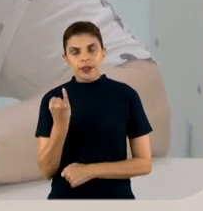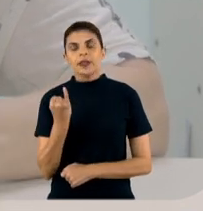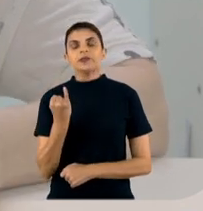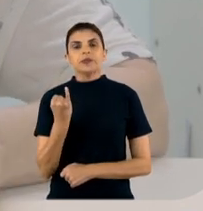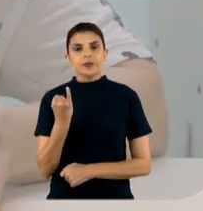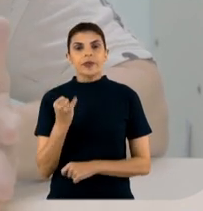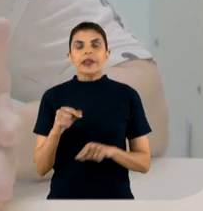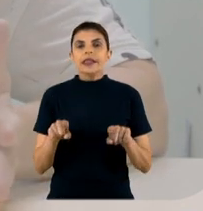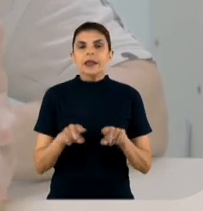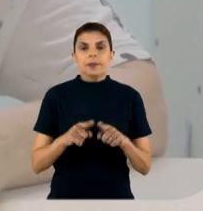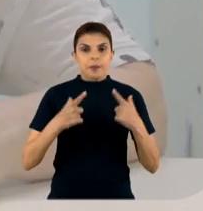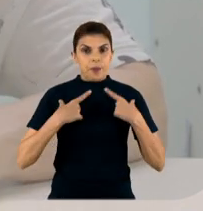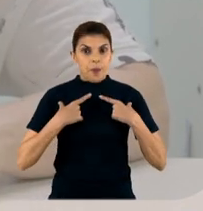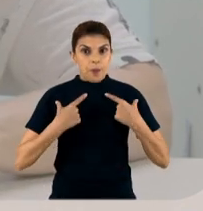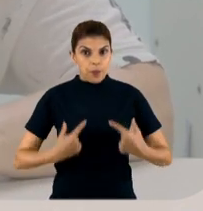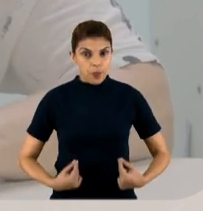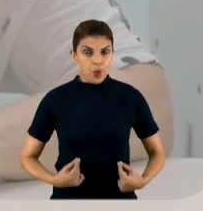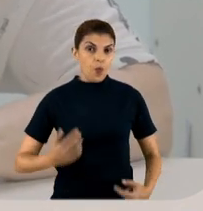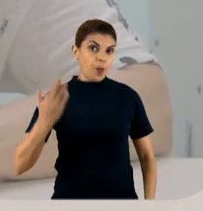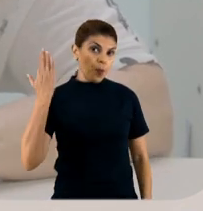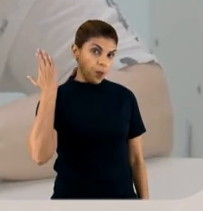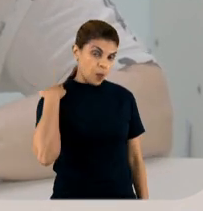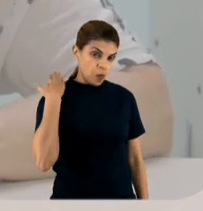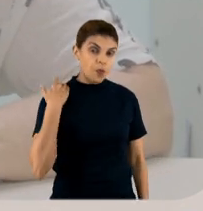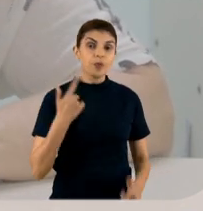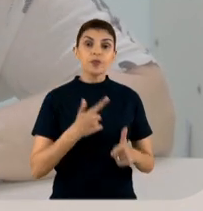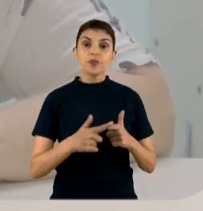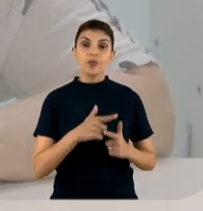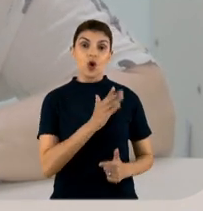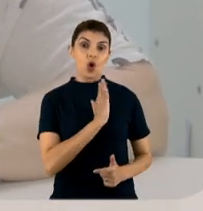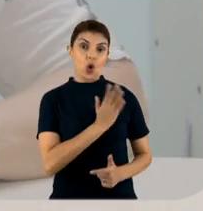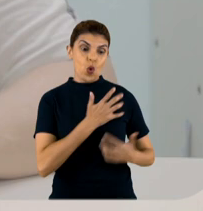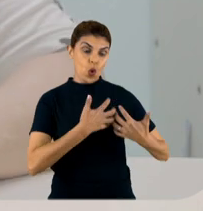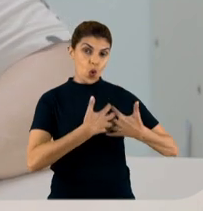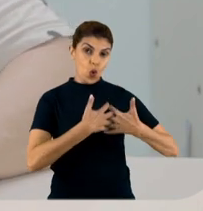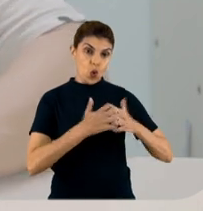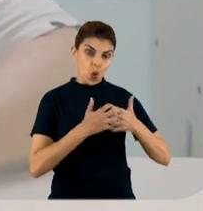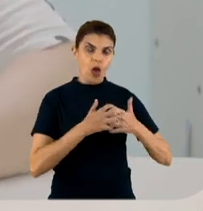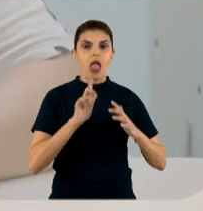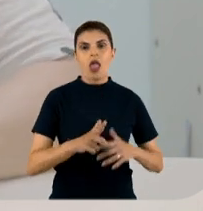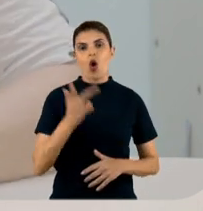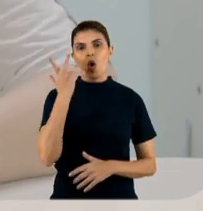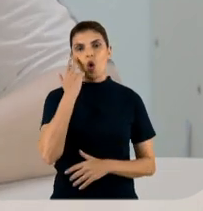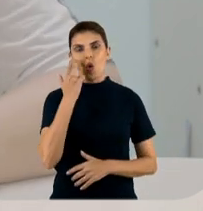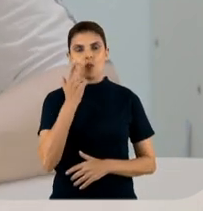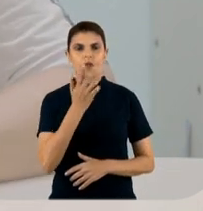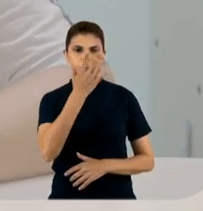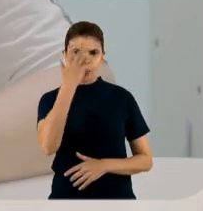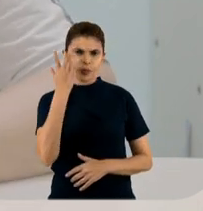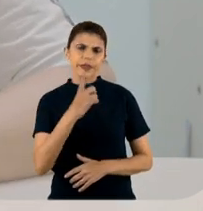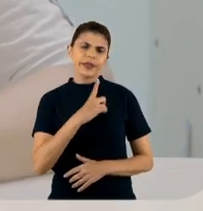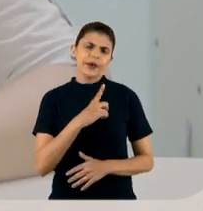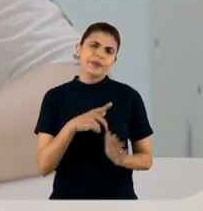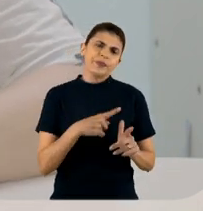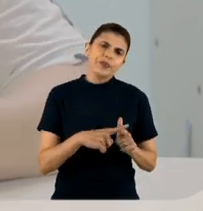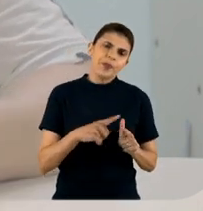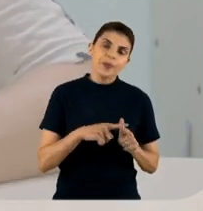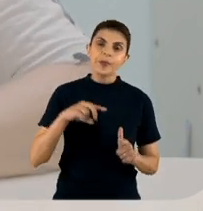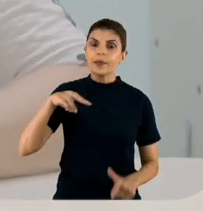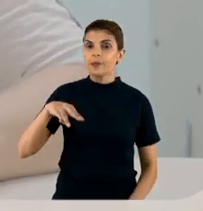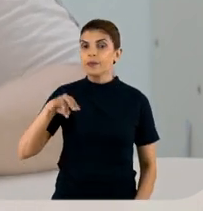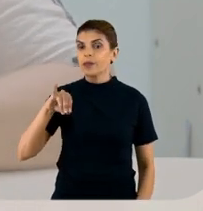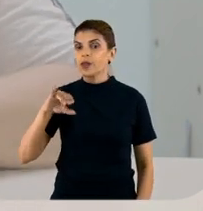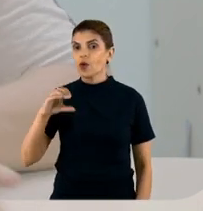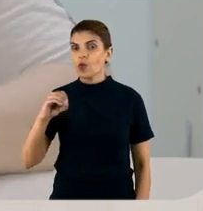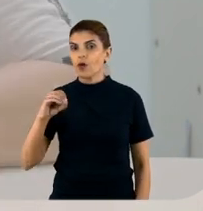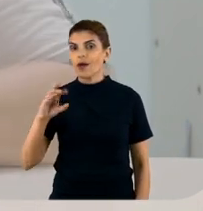importante além do pulmão o acometimento cardíaco é comum no covid Então a gente tem casos que você tem a miocardite a gente tem